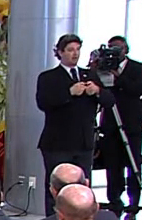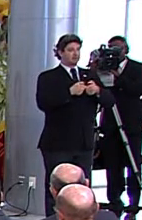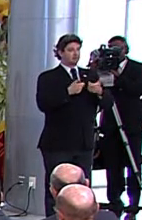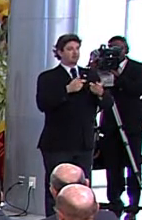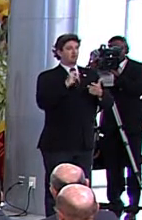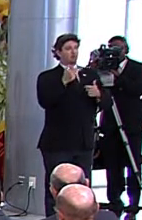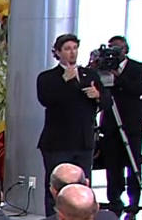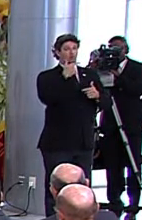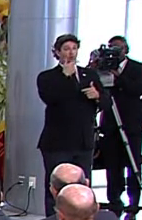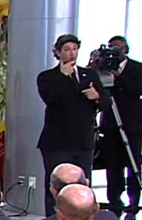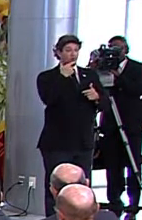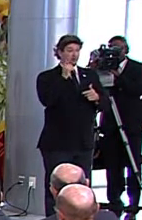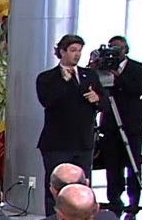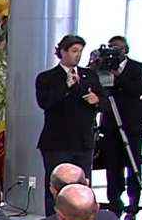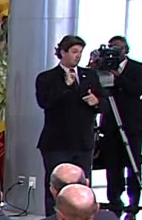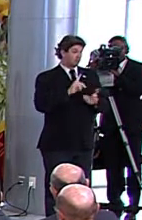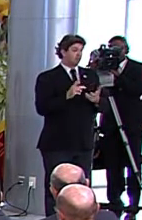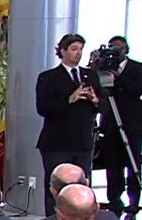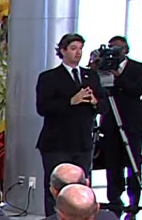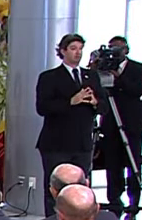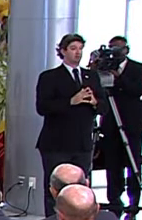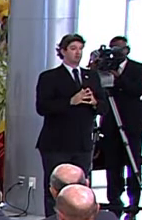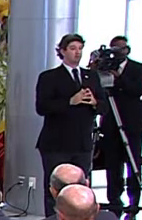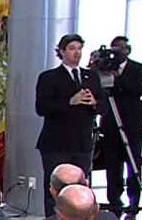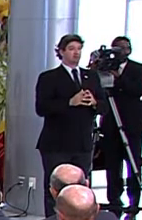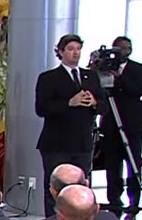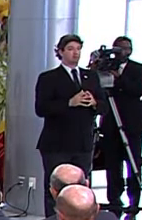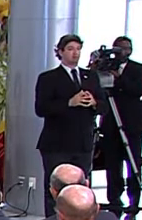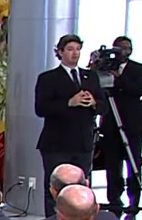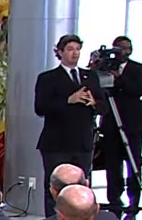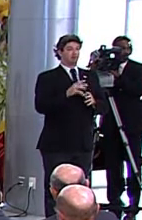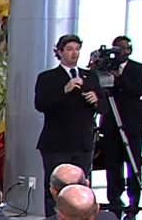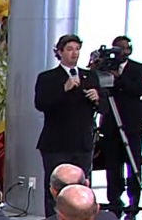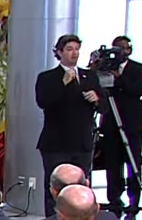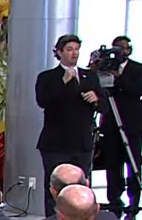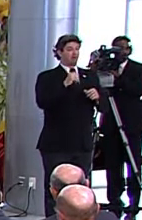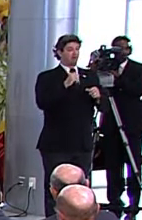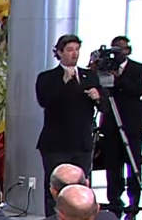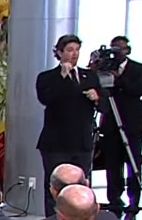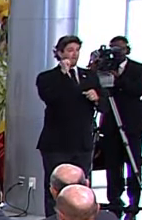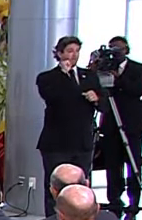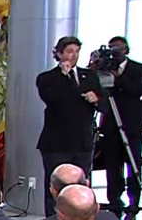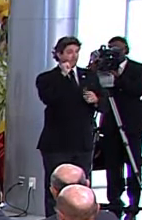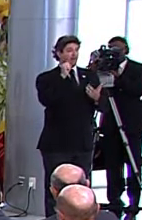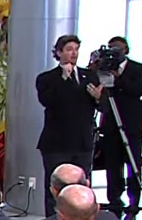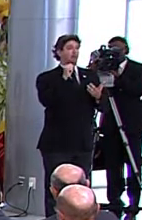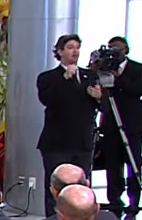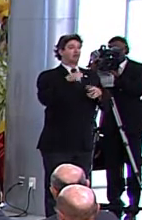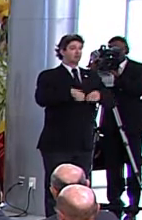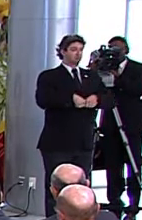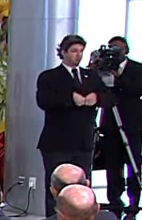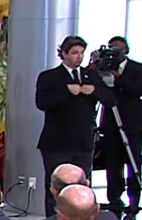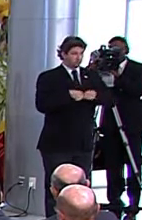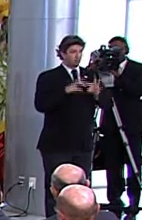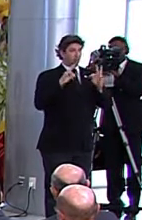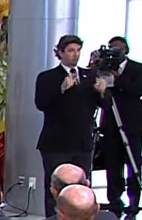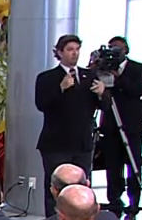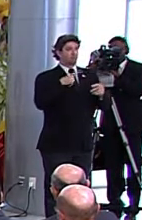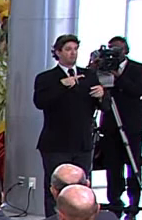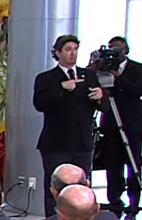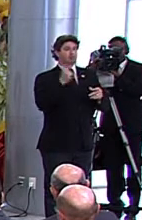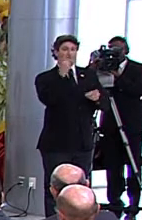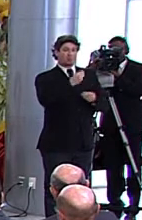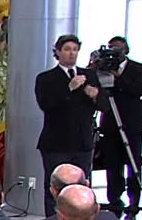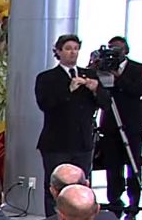produz o queijo de Minas, o que produz farinha de mandioca, todos poderão produzir com qualidade